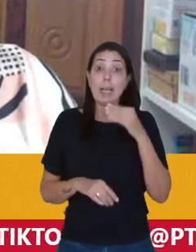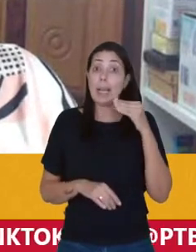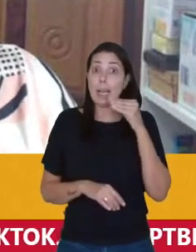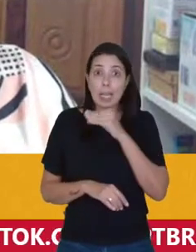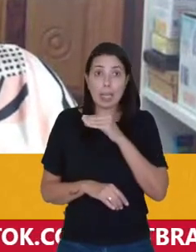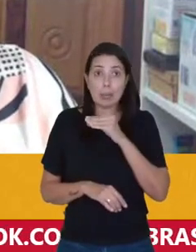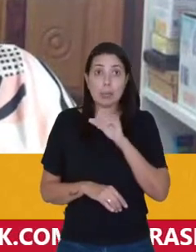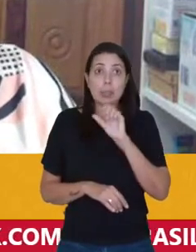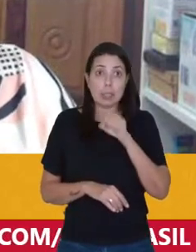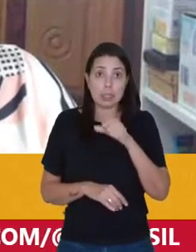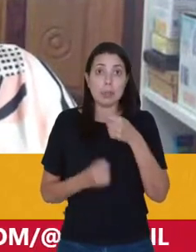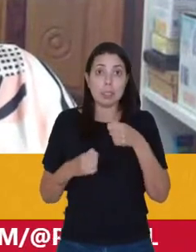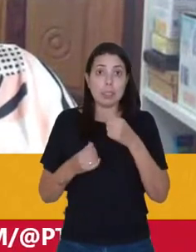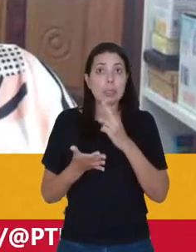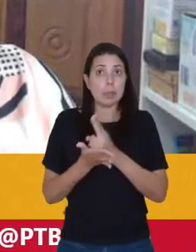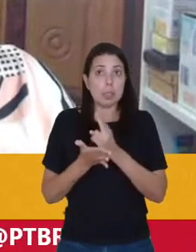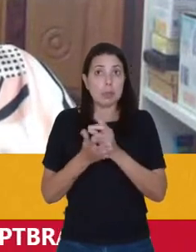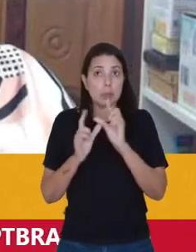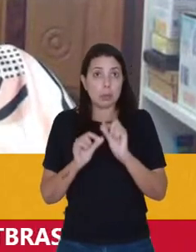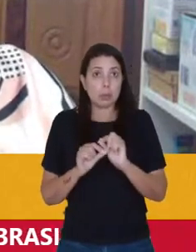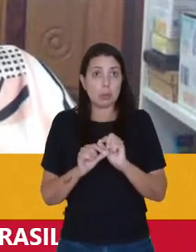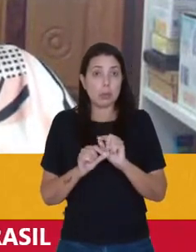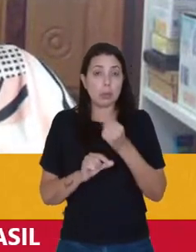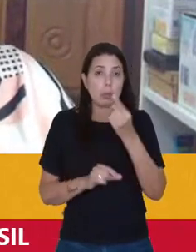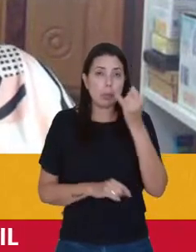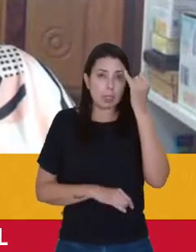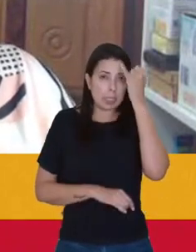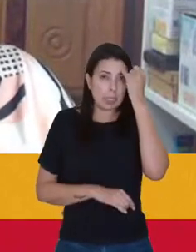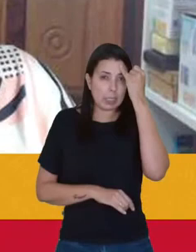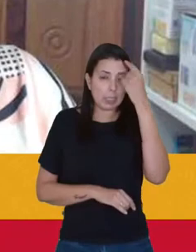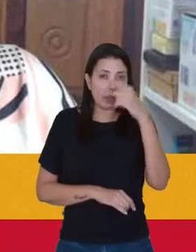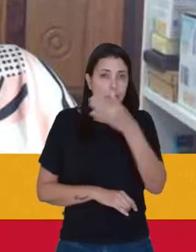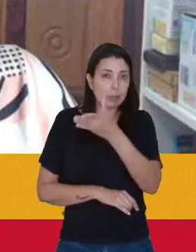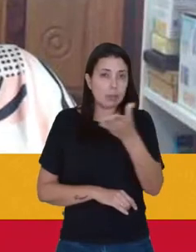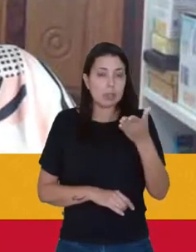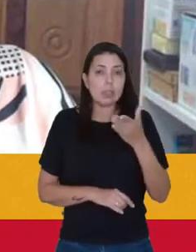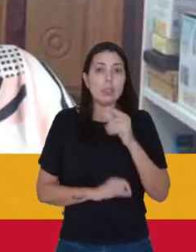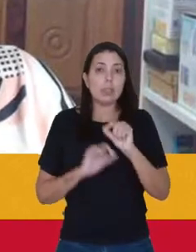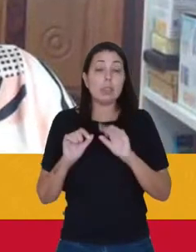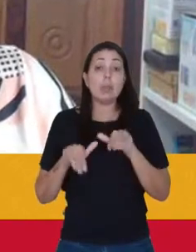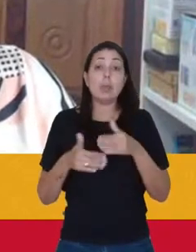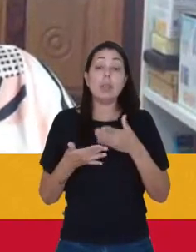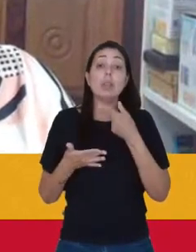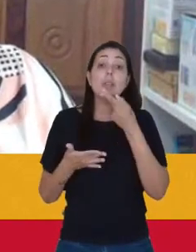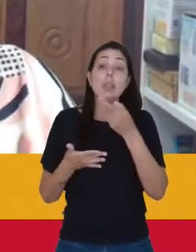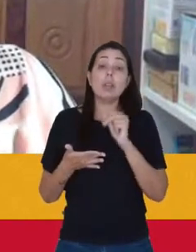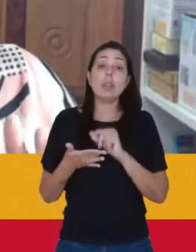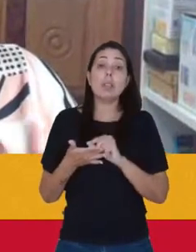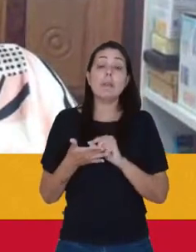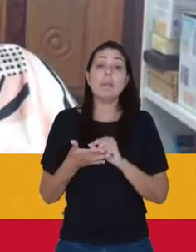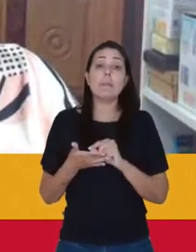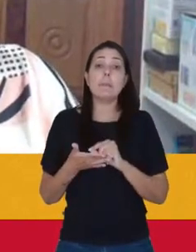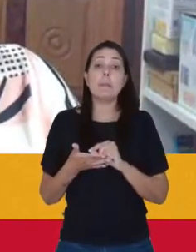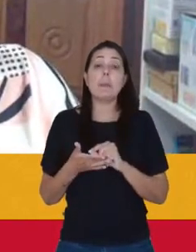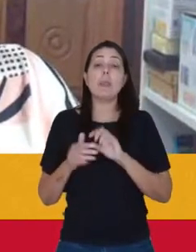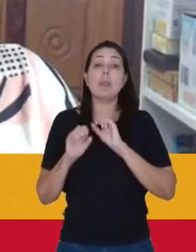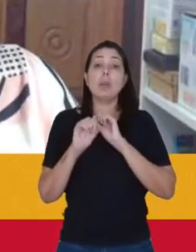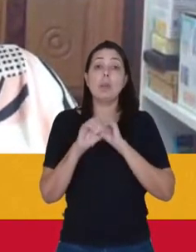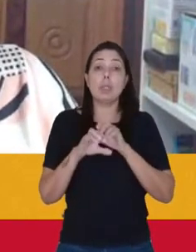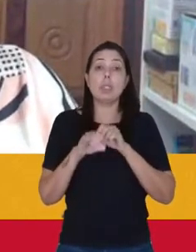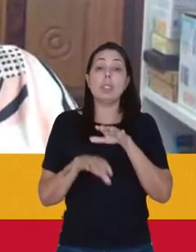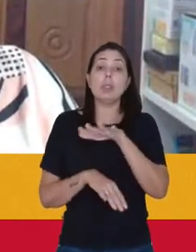rapidinho, aí vai ter que ser bem curtinho mesmo, pelo menos uma ideia que vem na cabeça de vocês quando a gente fala sobre a questão da